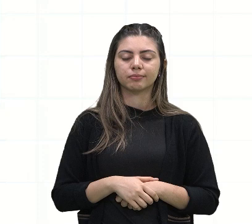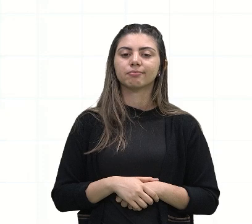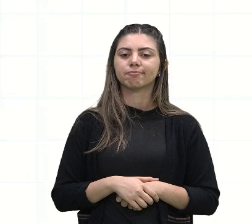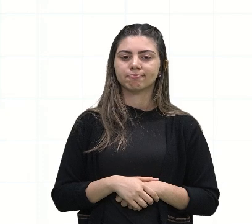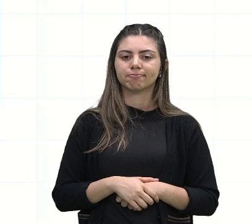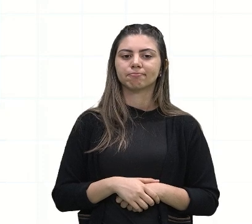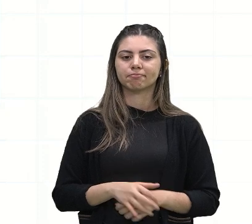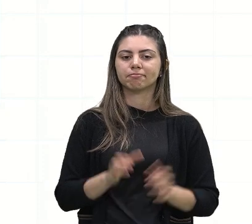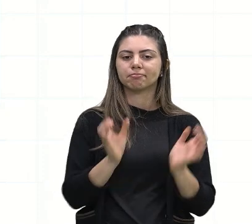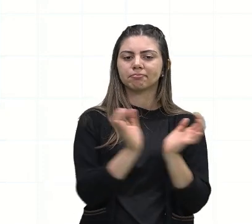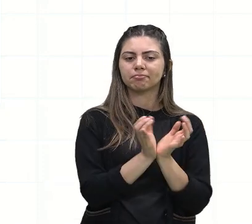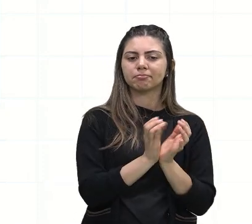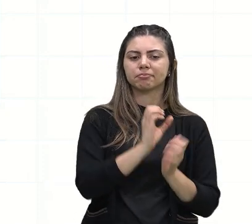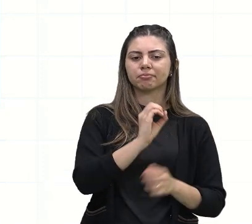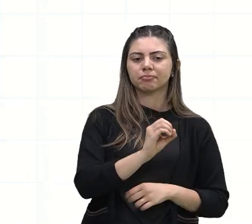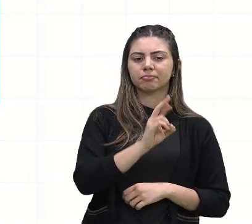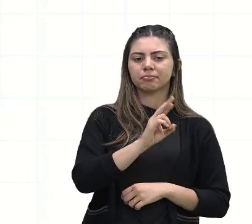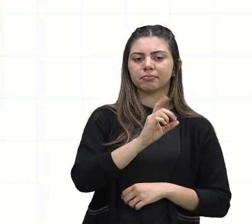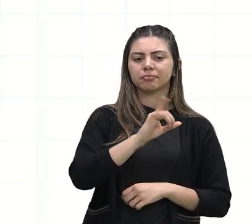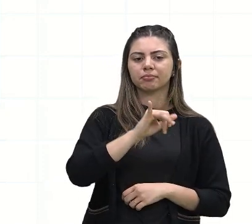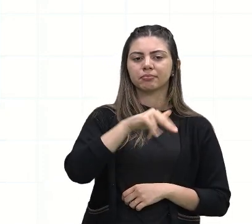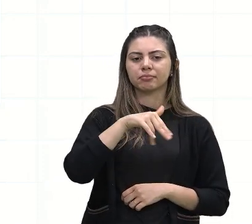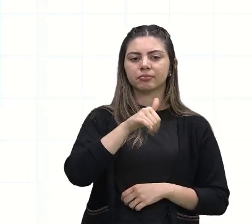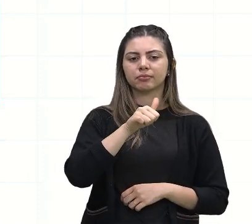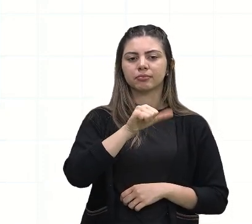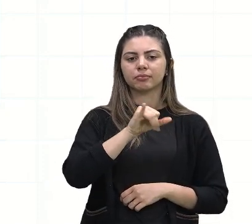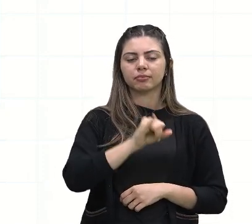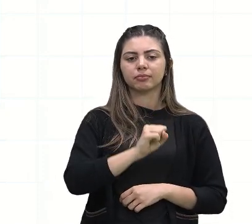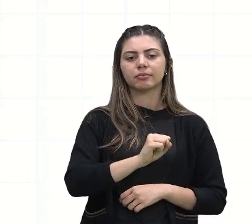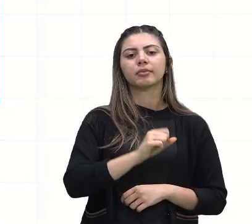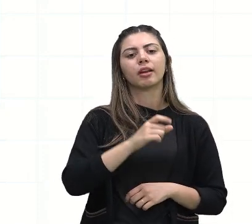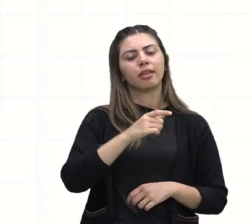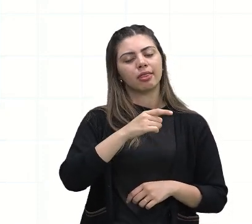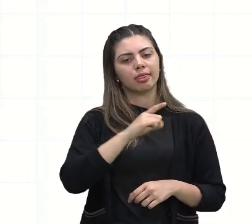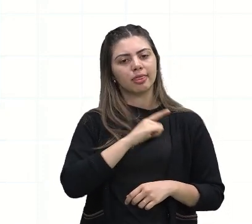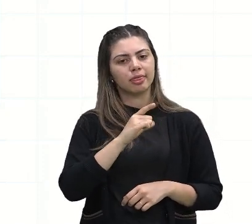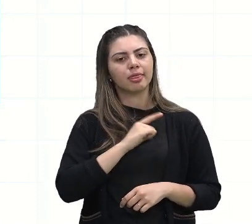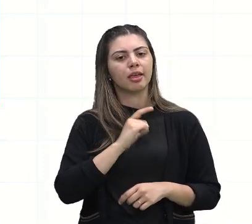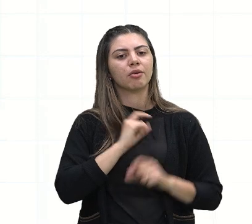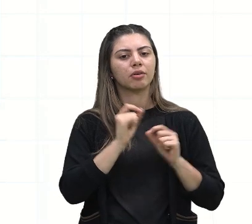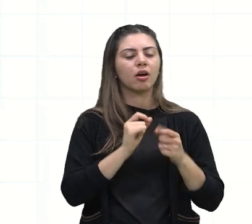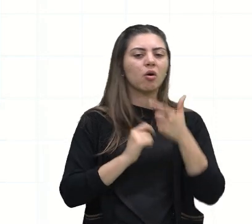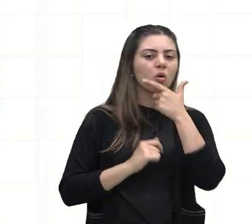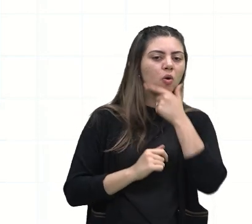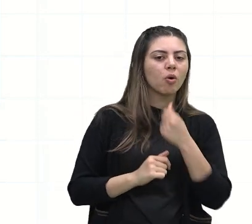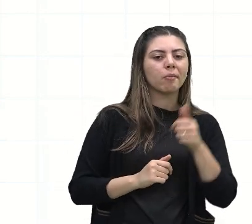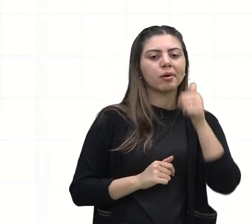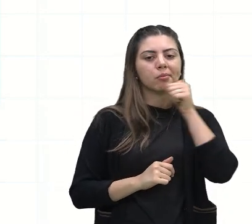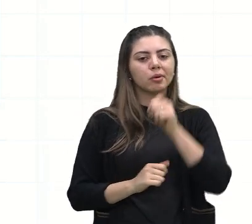Os ordinais, eles variam em gênero e número também, olha. Primeiro,